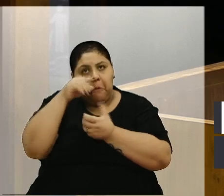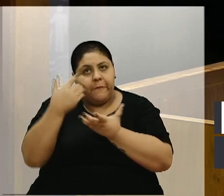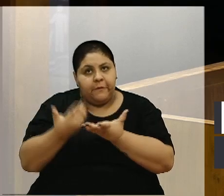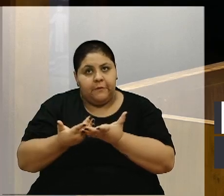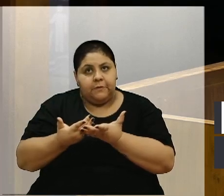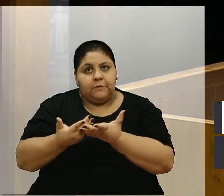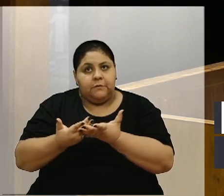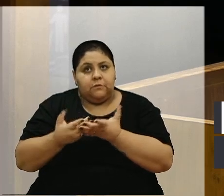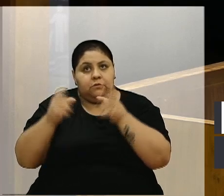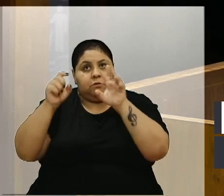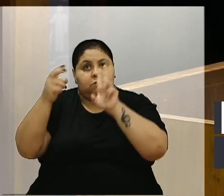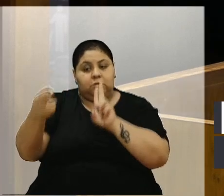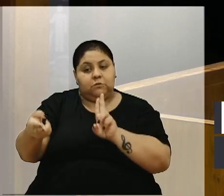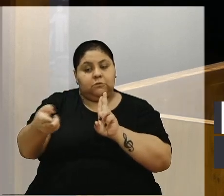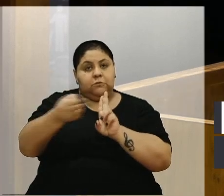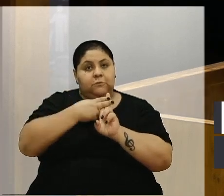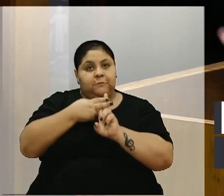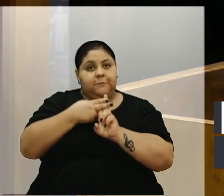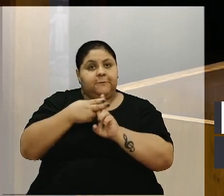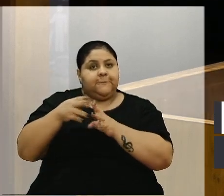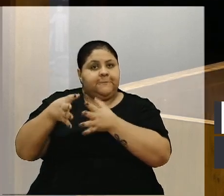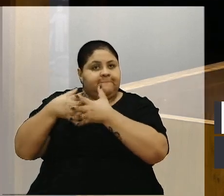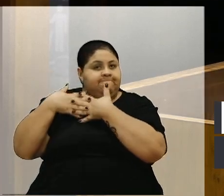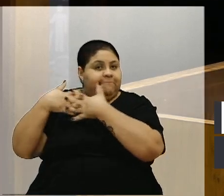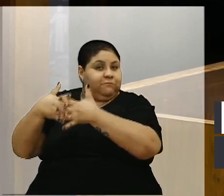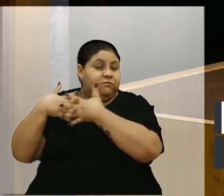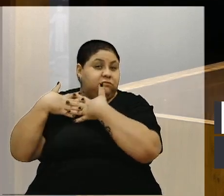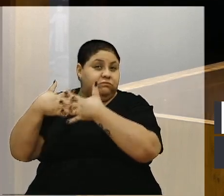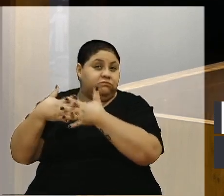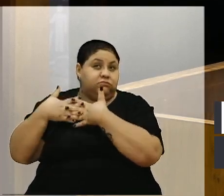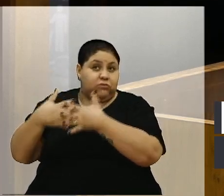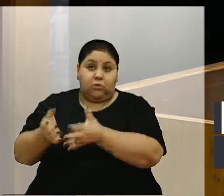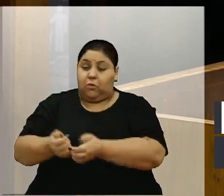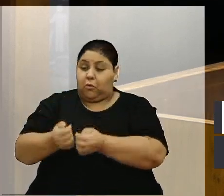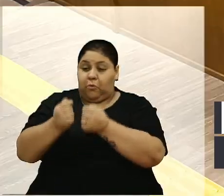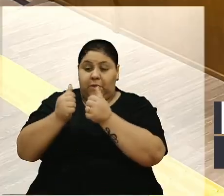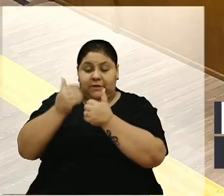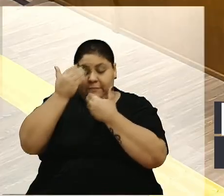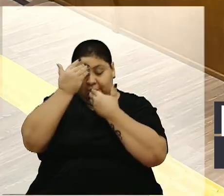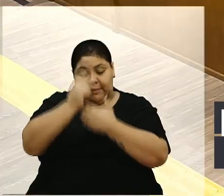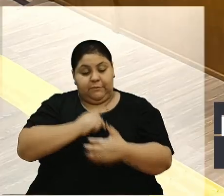no sistema de saúde que é colapsado praticamente. Obrigado, presidente.